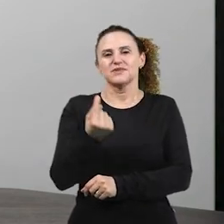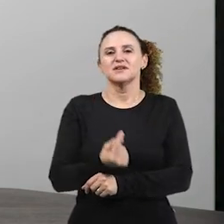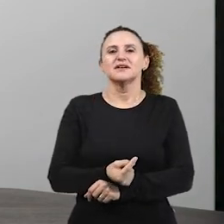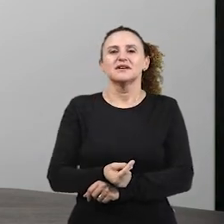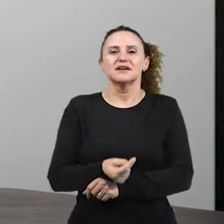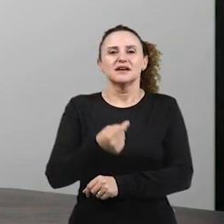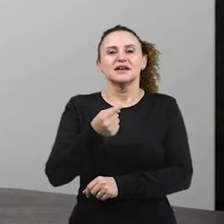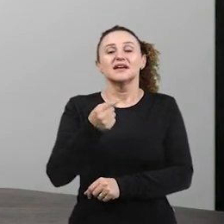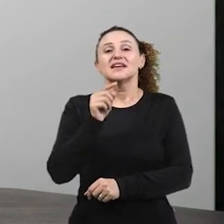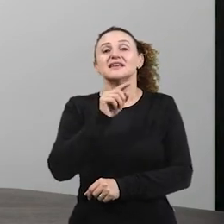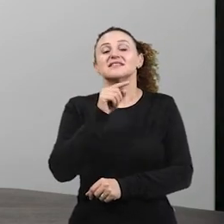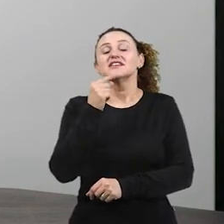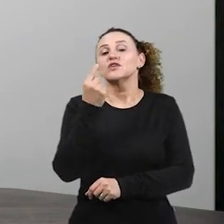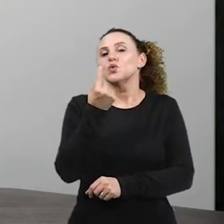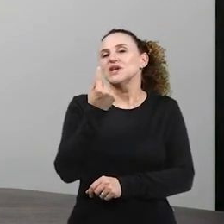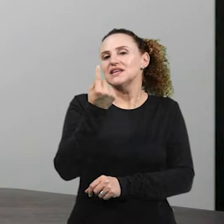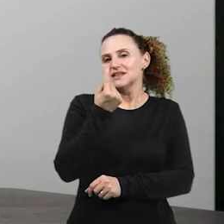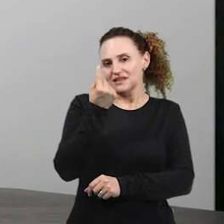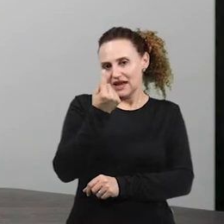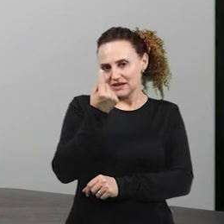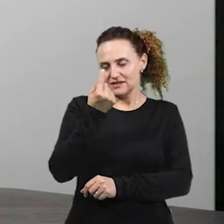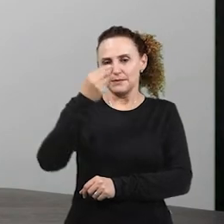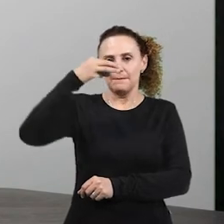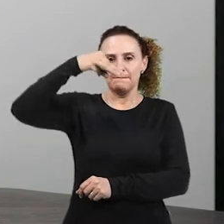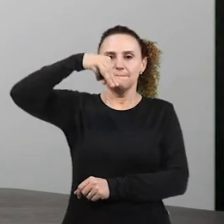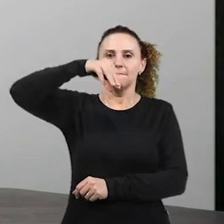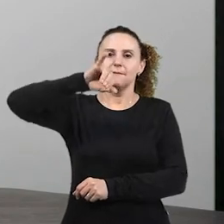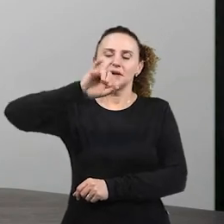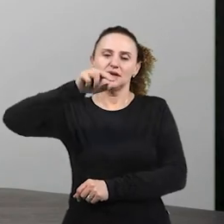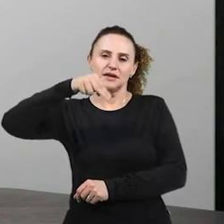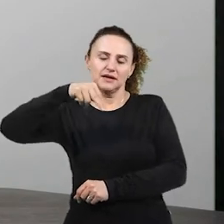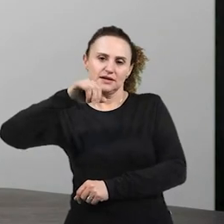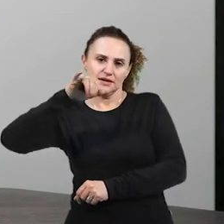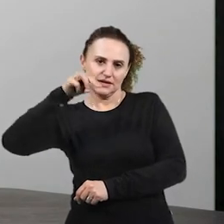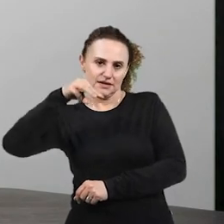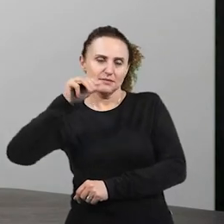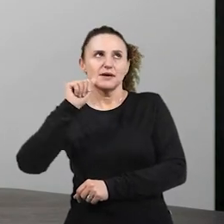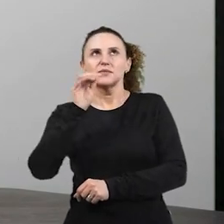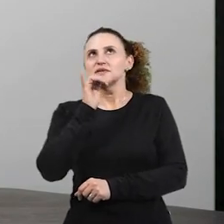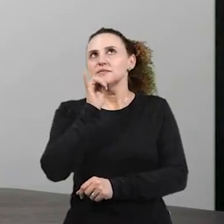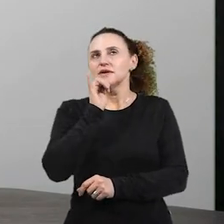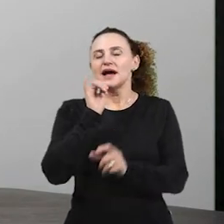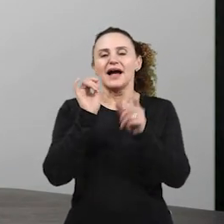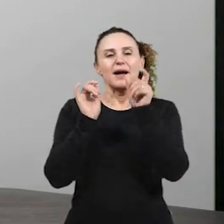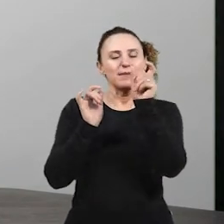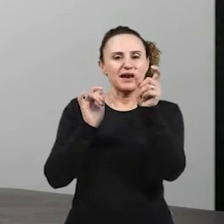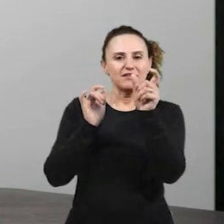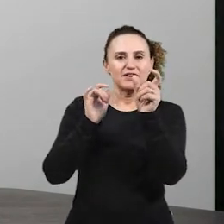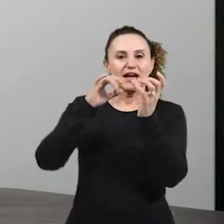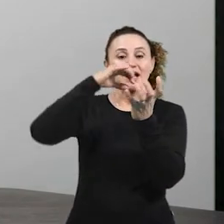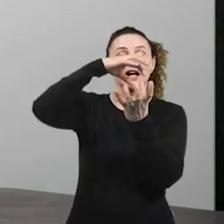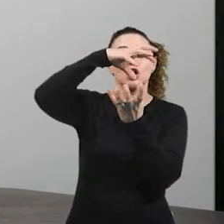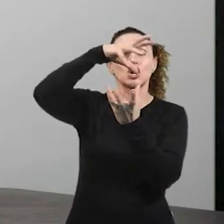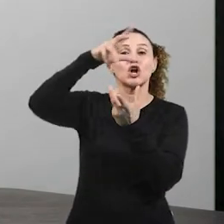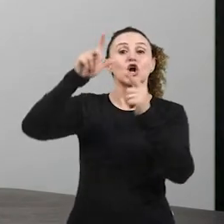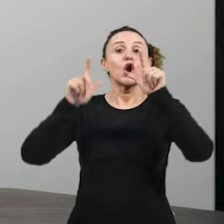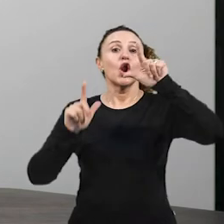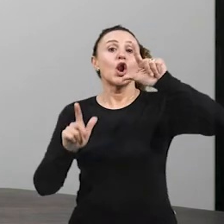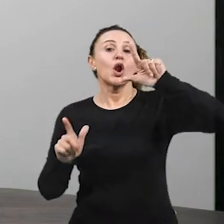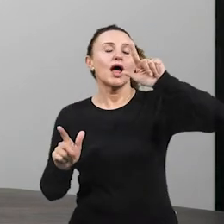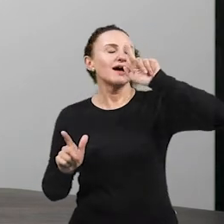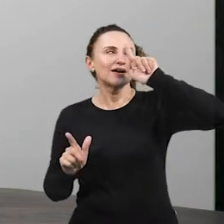morfema unidade mínima que tem significado então uma palavra globalização por exemplo nós vamos ter o